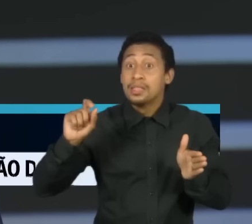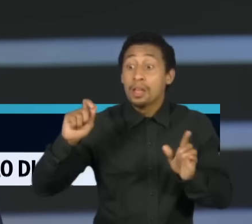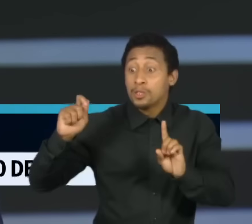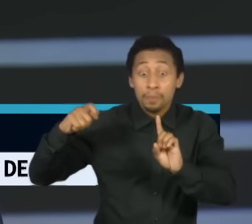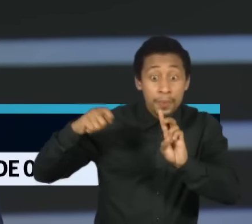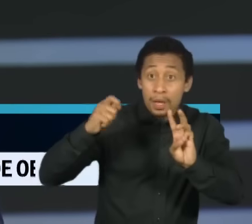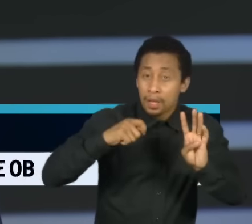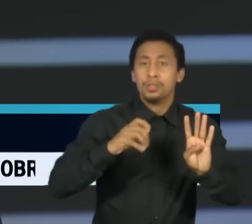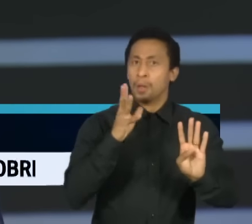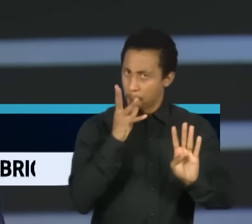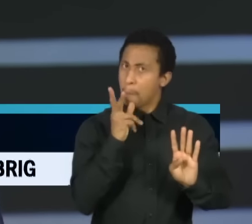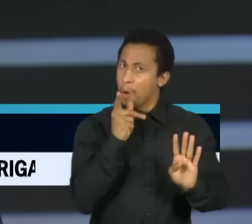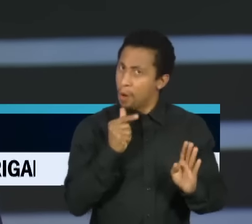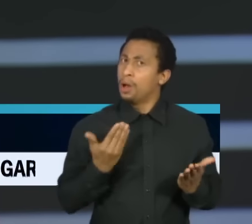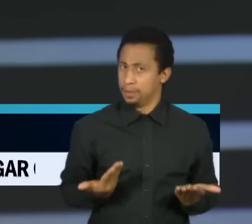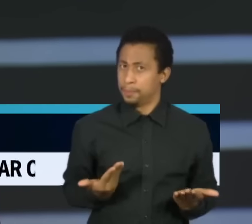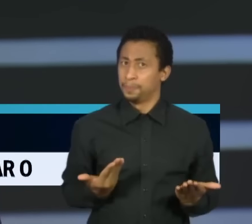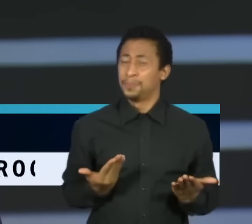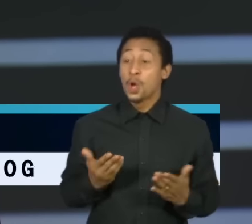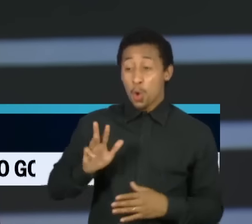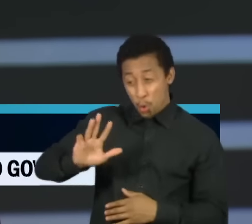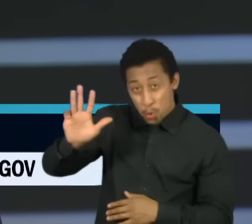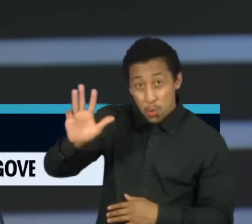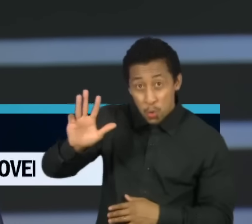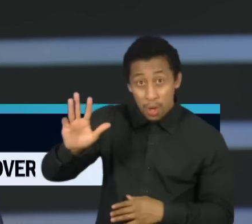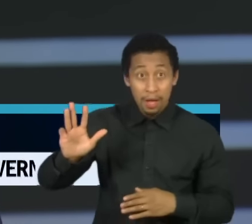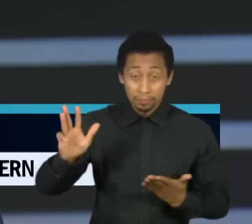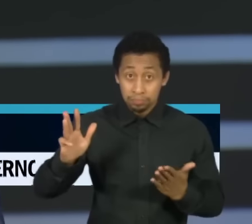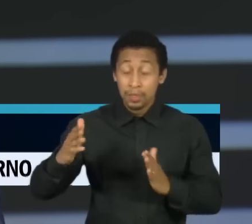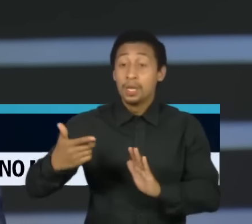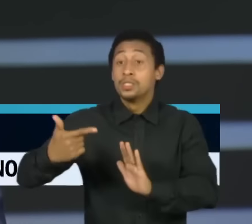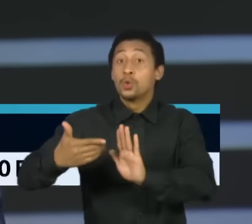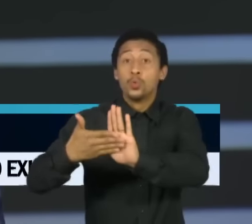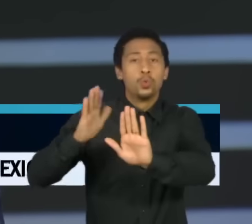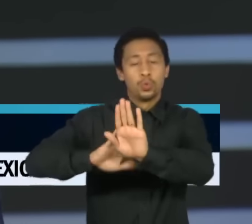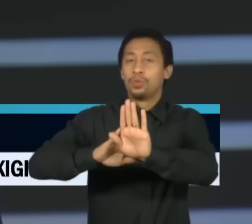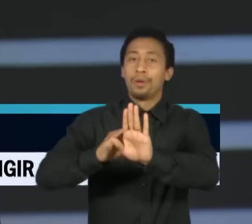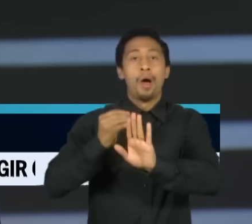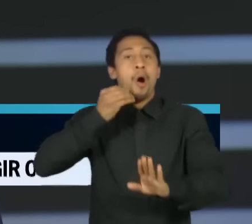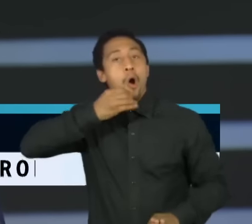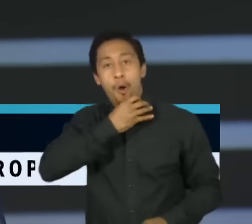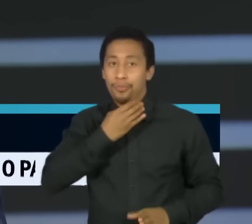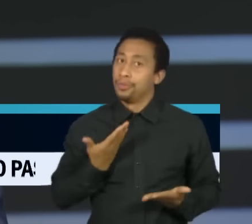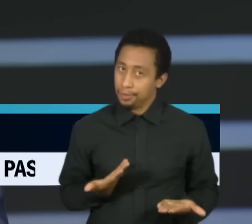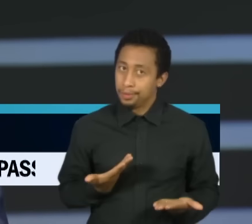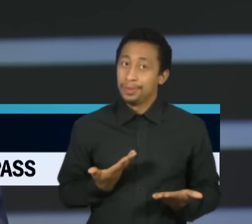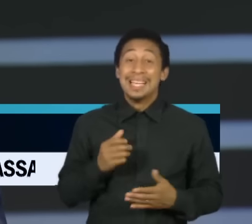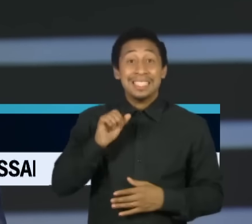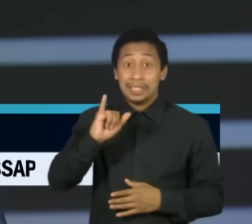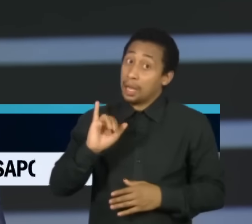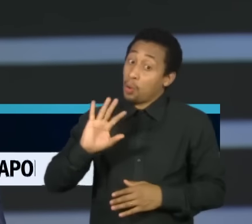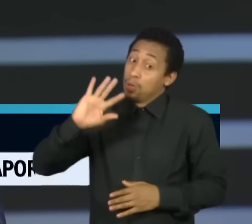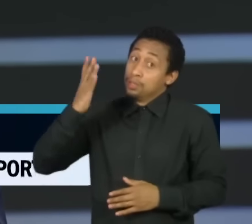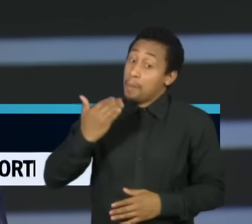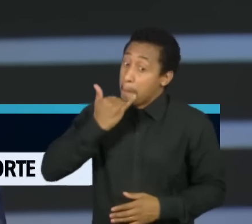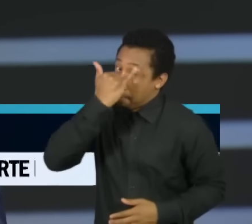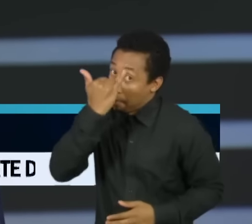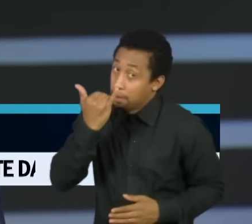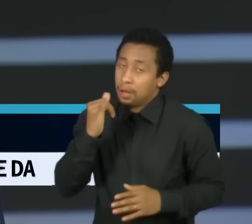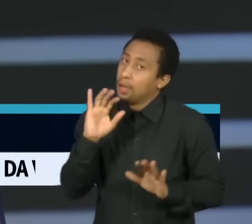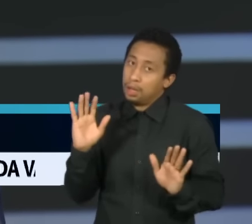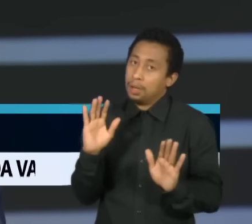está colocado que o Lula estará no segundo turno, isso é óbvio, né? Só se ocorresse uma tragédia. Então, certamente ele estará no segundo turno.